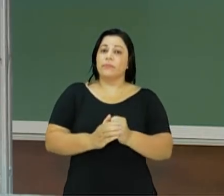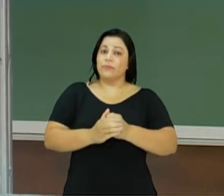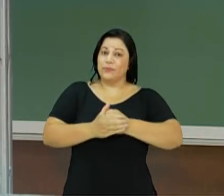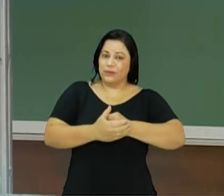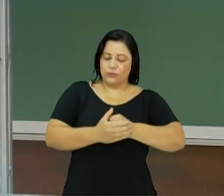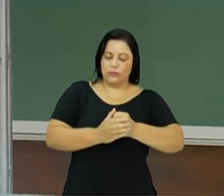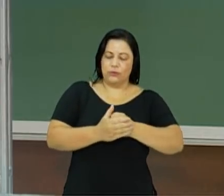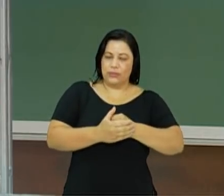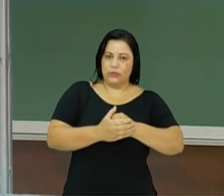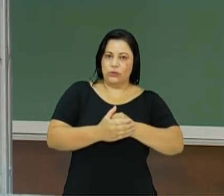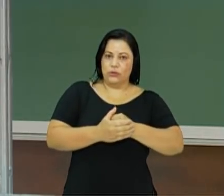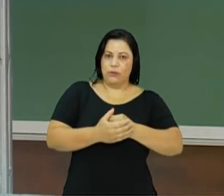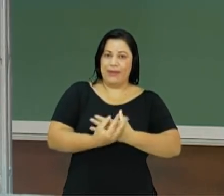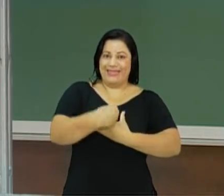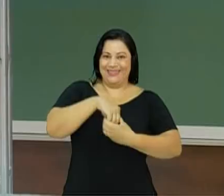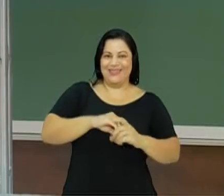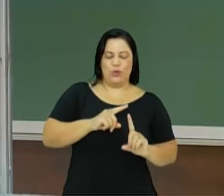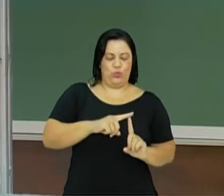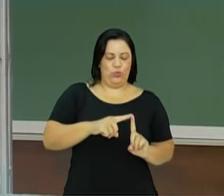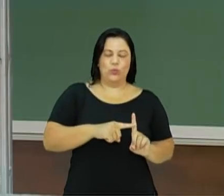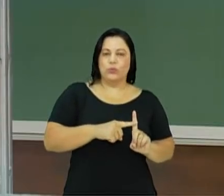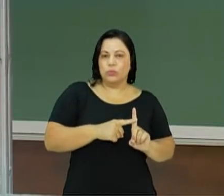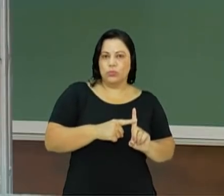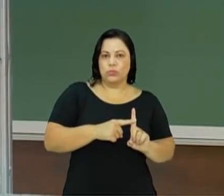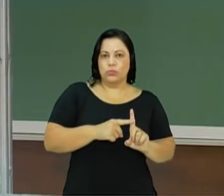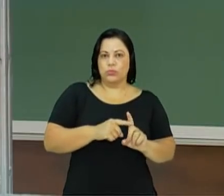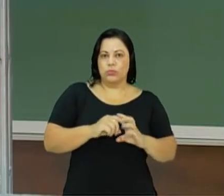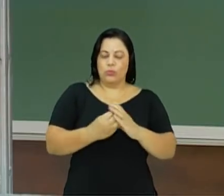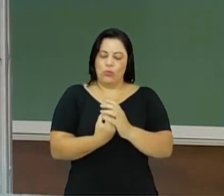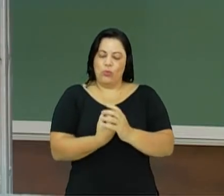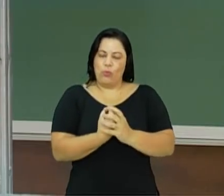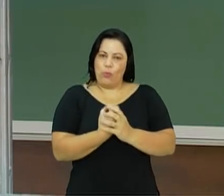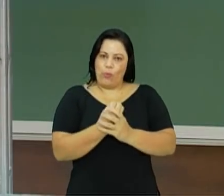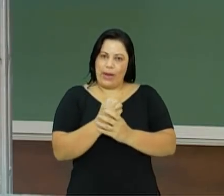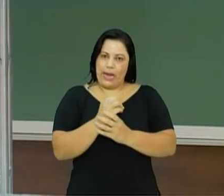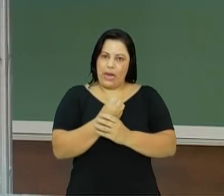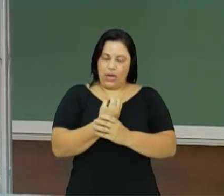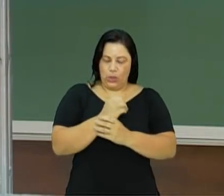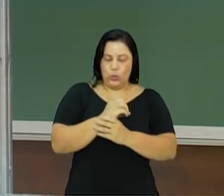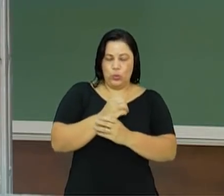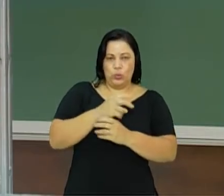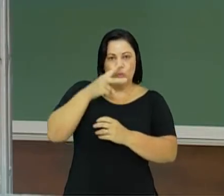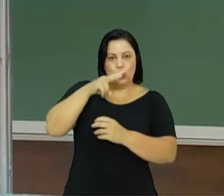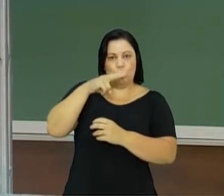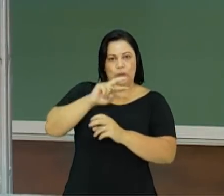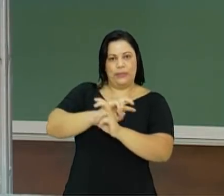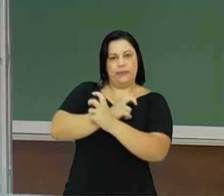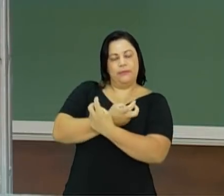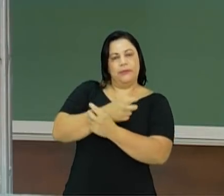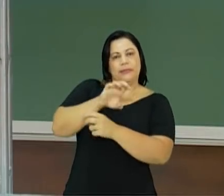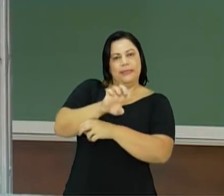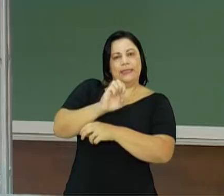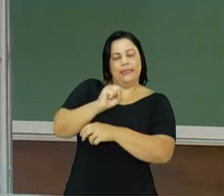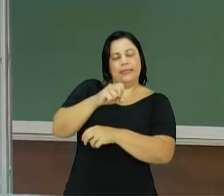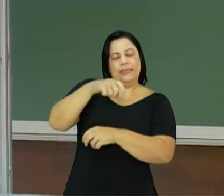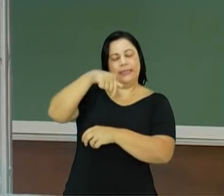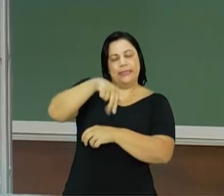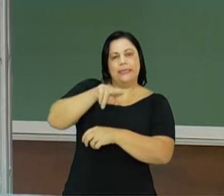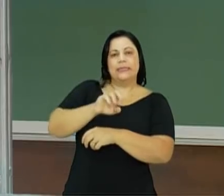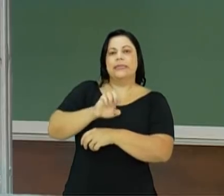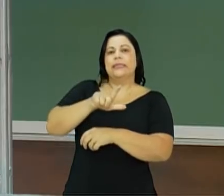que forma ali o esqueleto do feto, né, começa, lembrando que esqueleto não é osso, né, mas ela vai passar